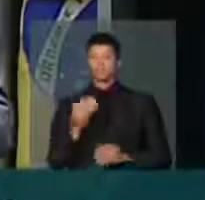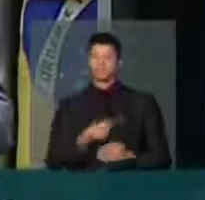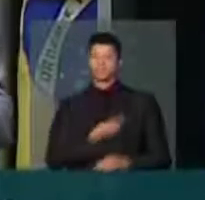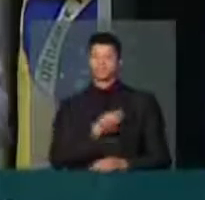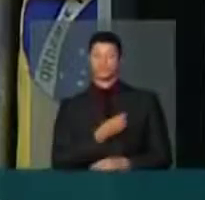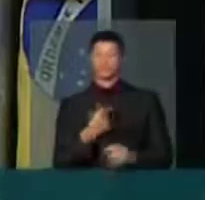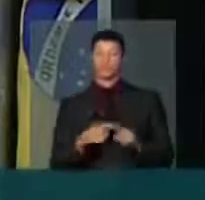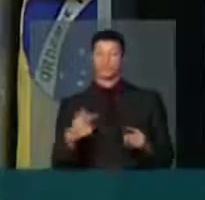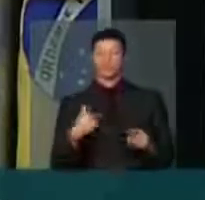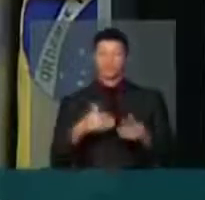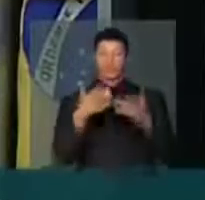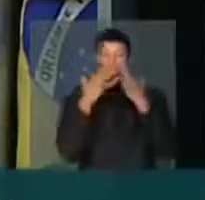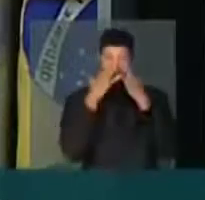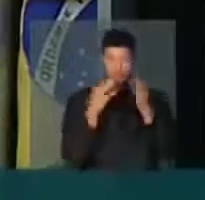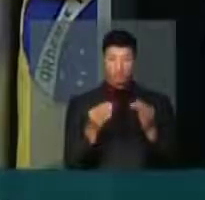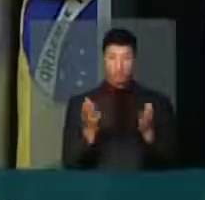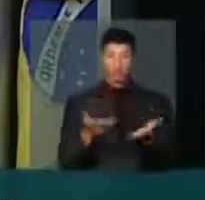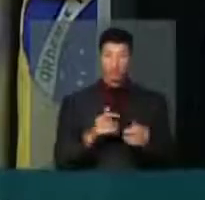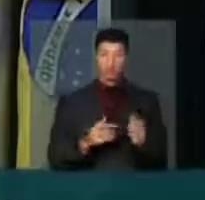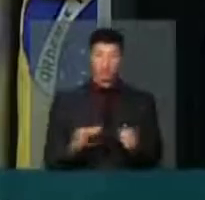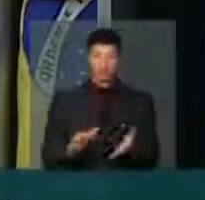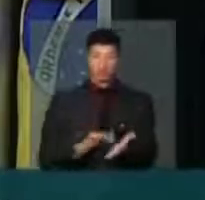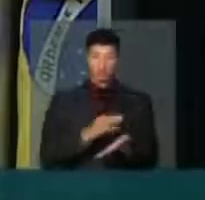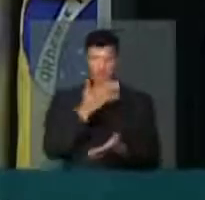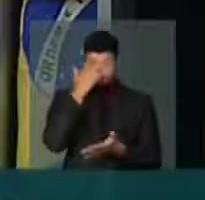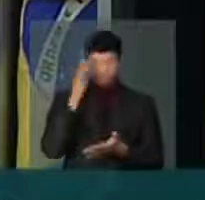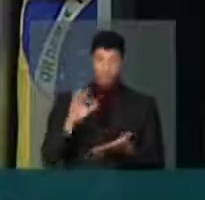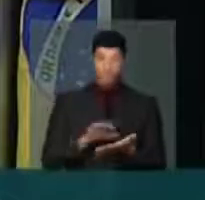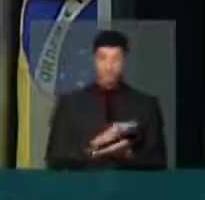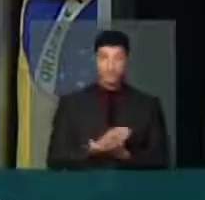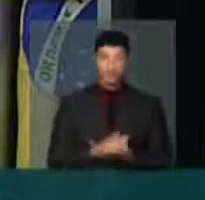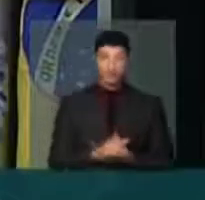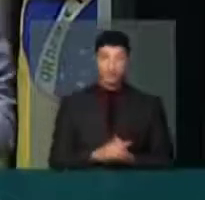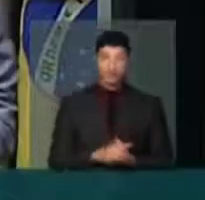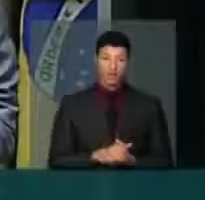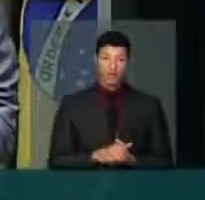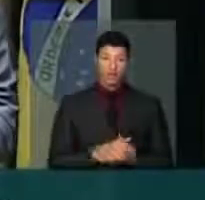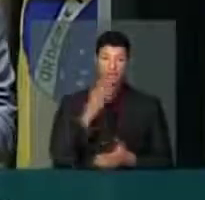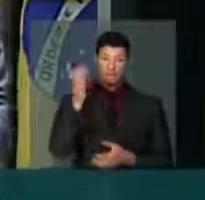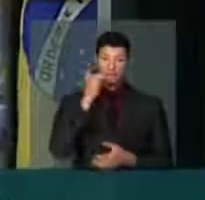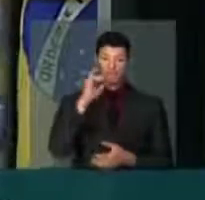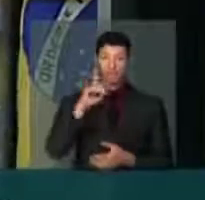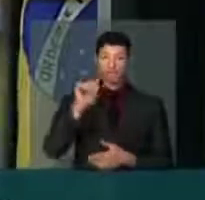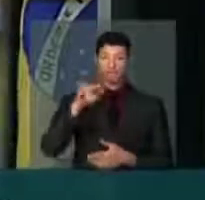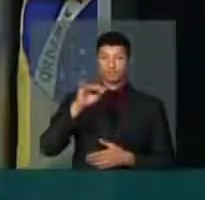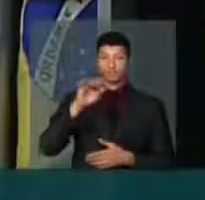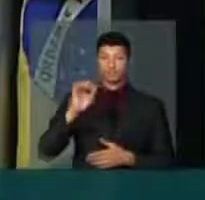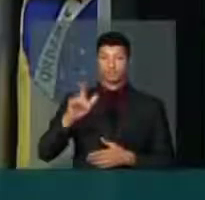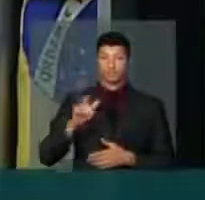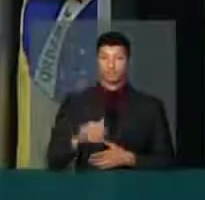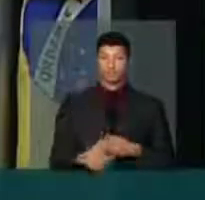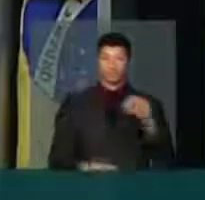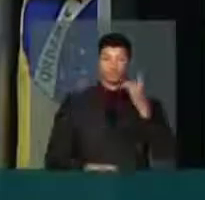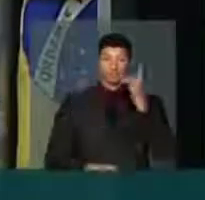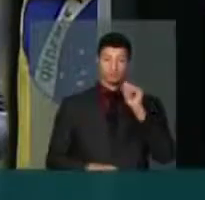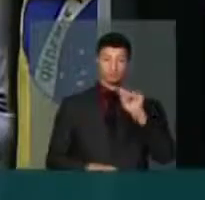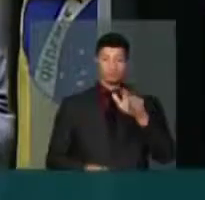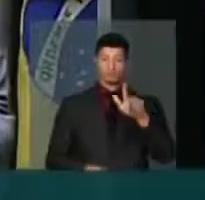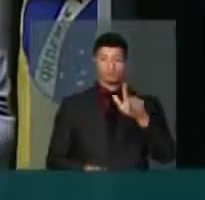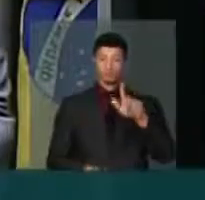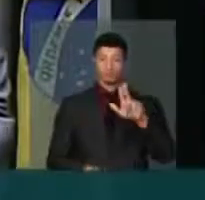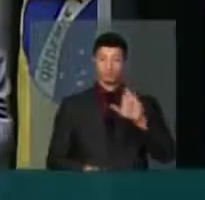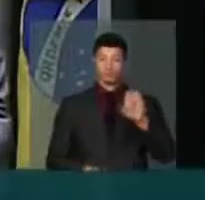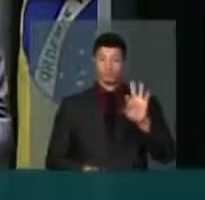com prazer, pela ordem, quem é o primeiro? Deputado Daniel Coelho. Deputado Augusto